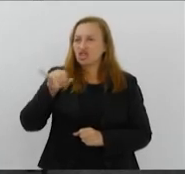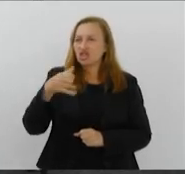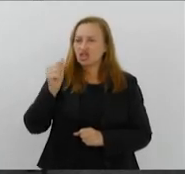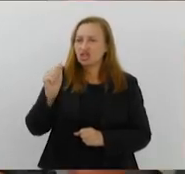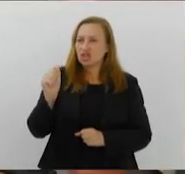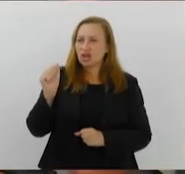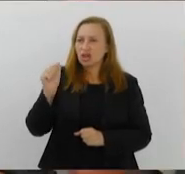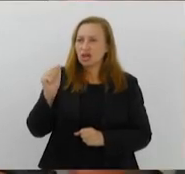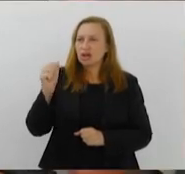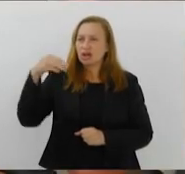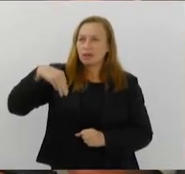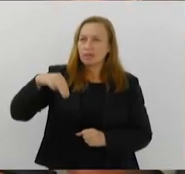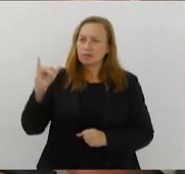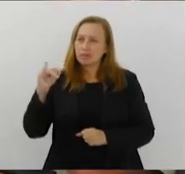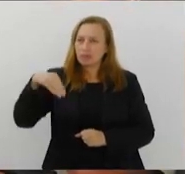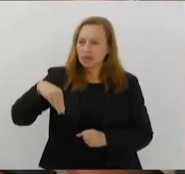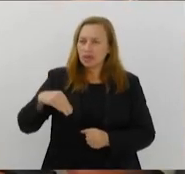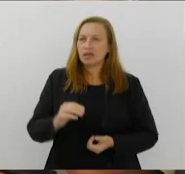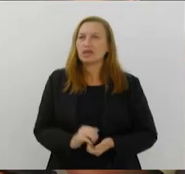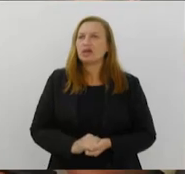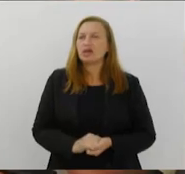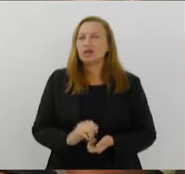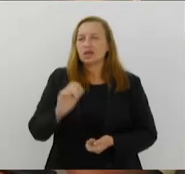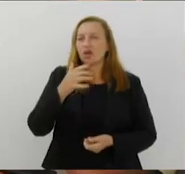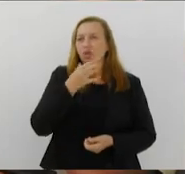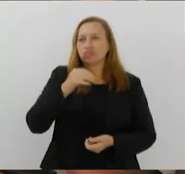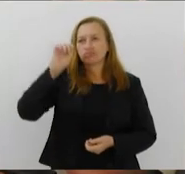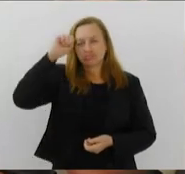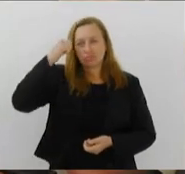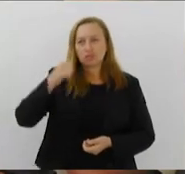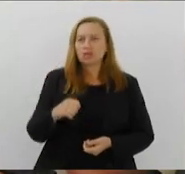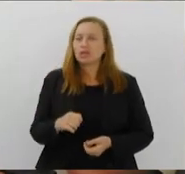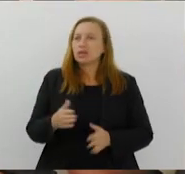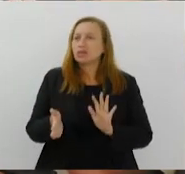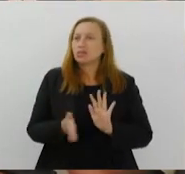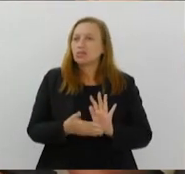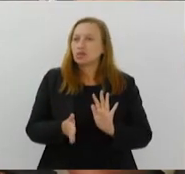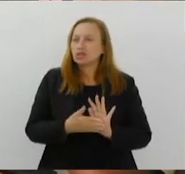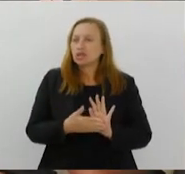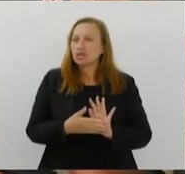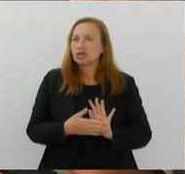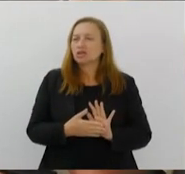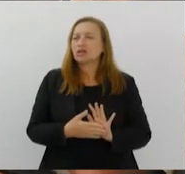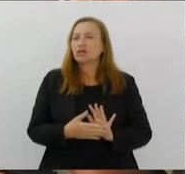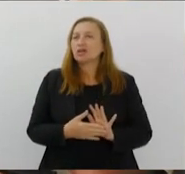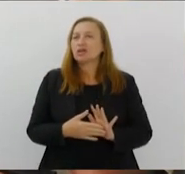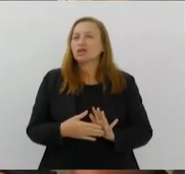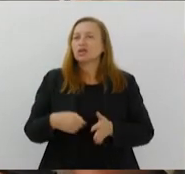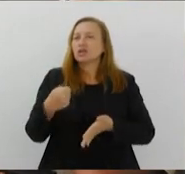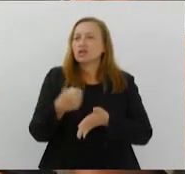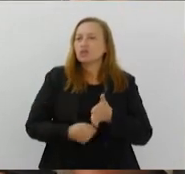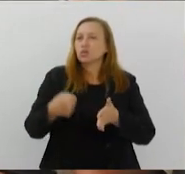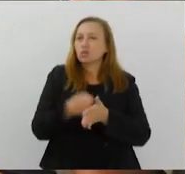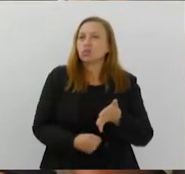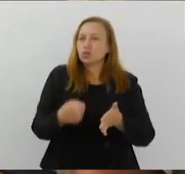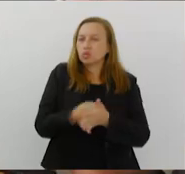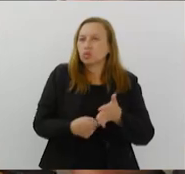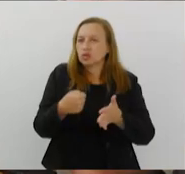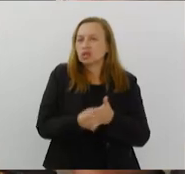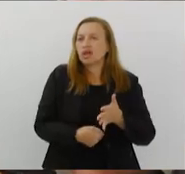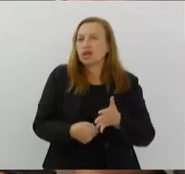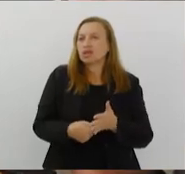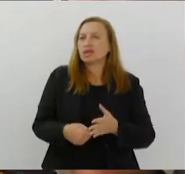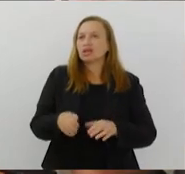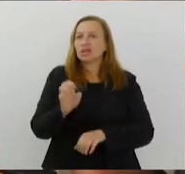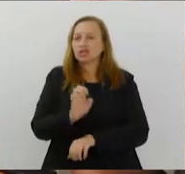do Norte, um estado majoritariamente negro, e ele protestava contra o fato de, nesse